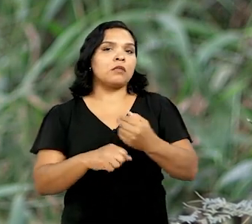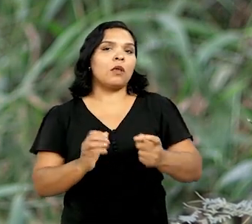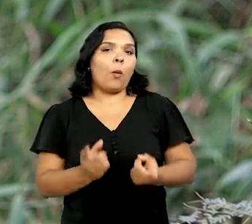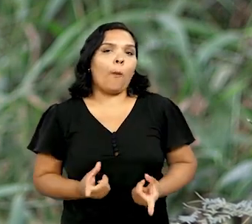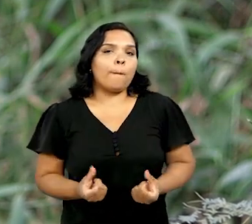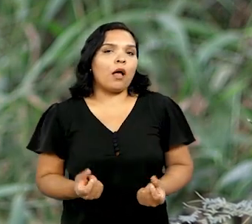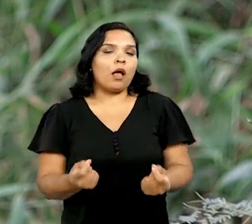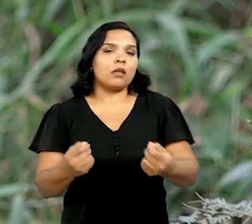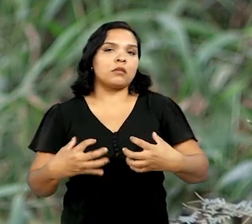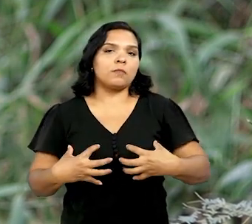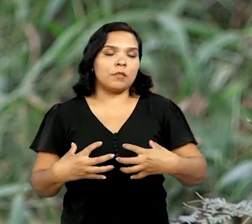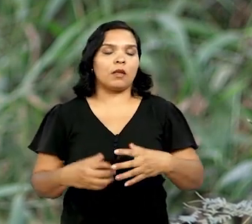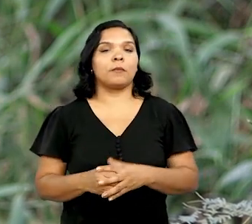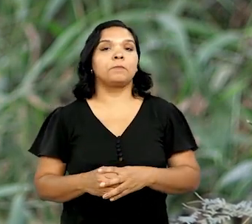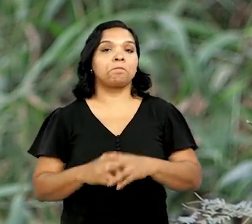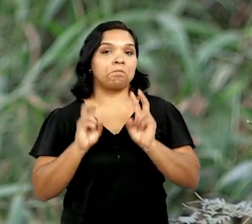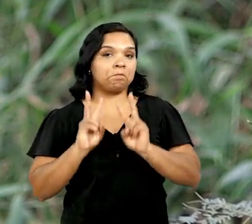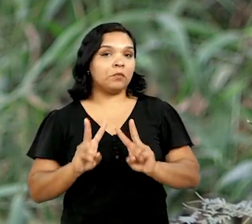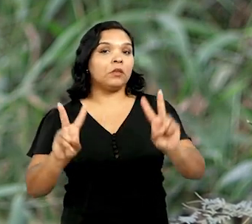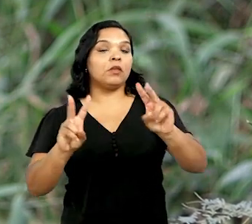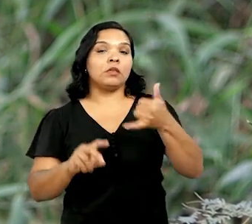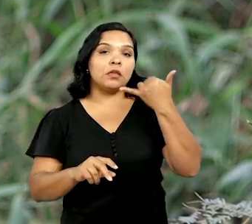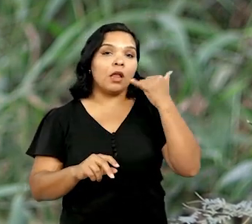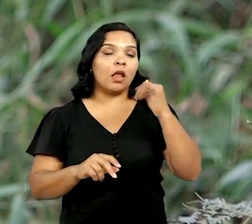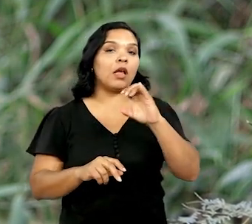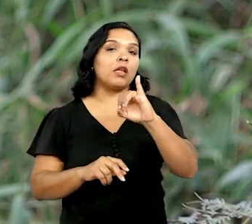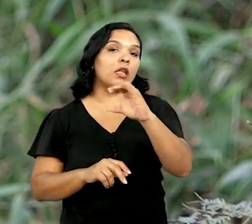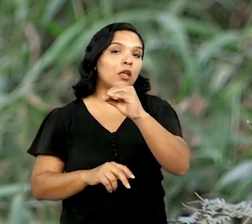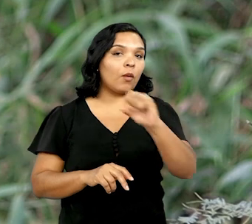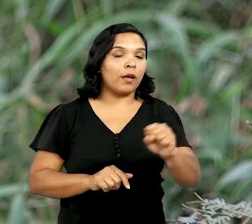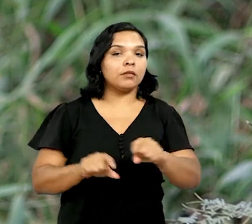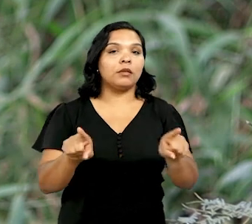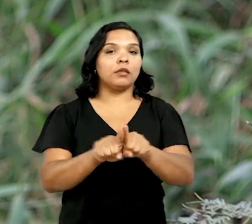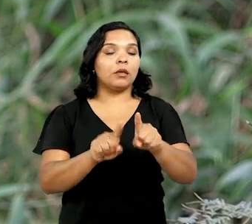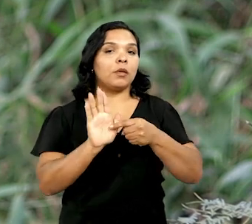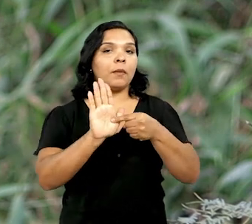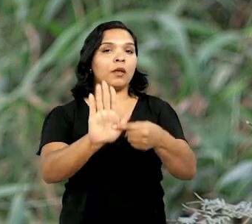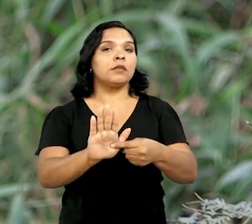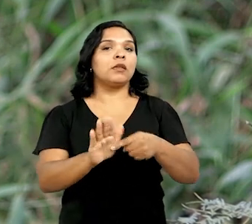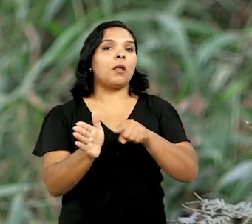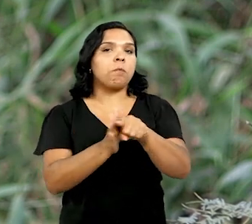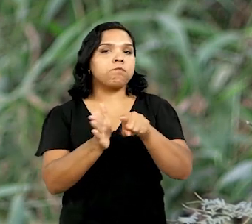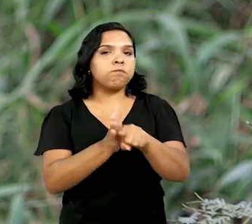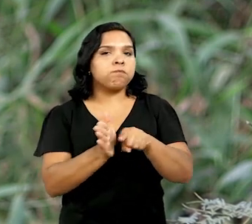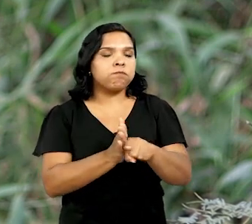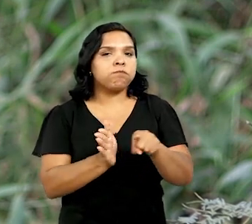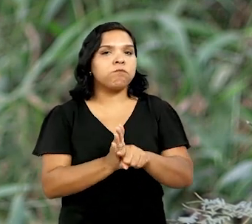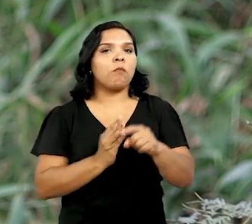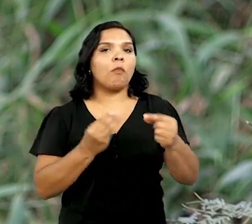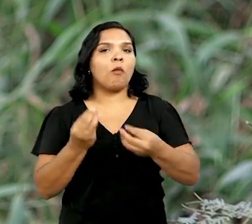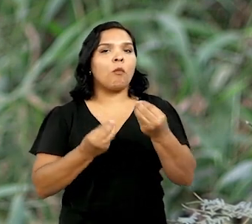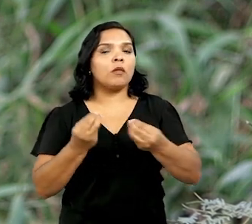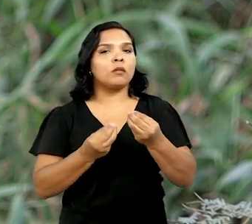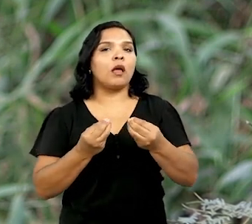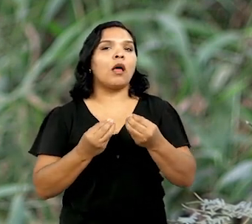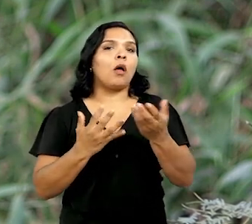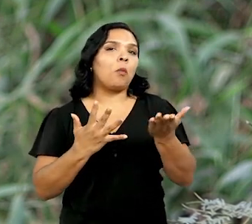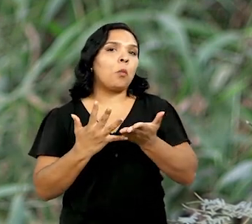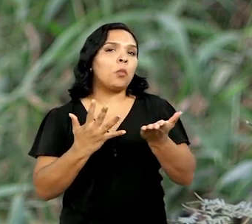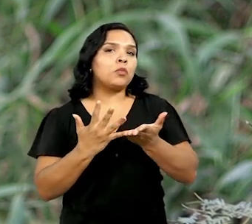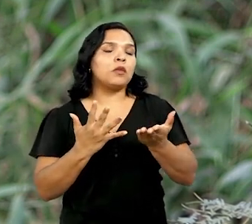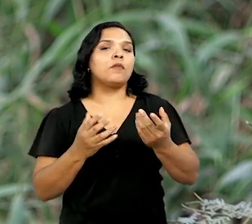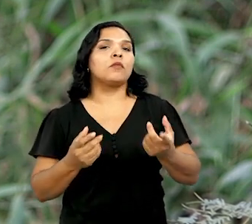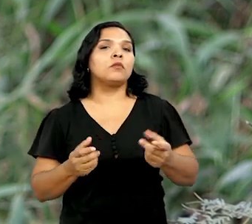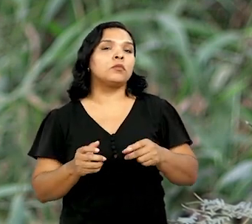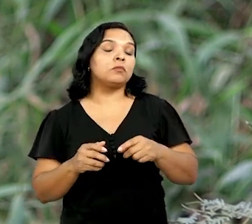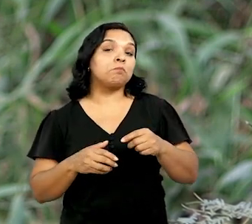precoce. O app vai poder ser acessado em celulares Android e iOS e apresenta um questionário que pode apontar o grau de risco para o câncer de mama